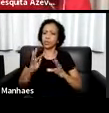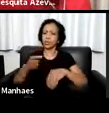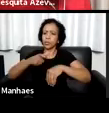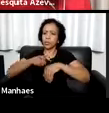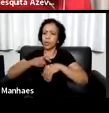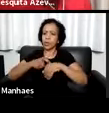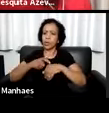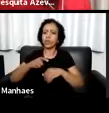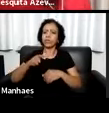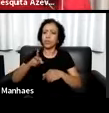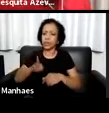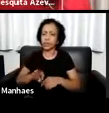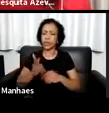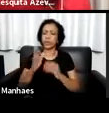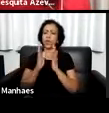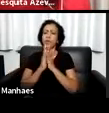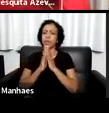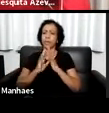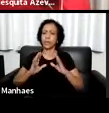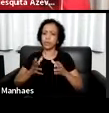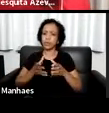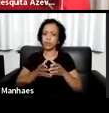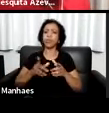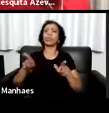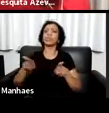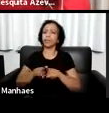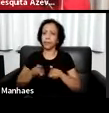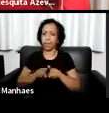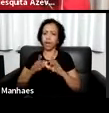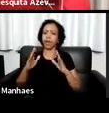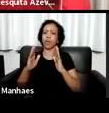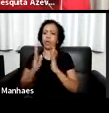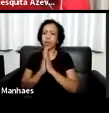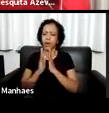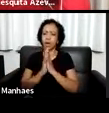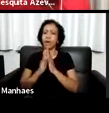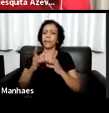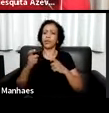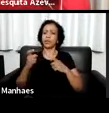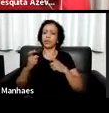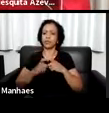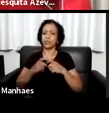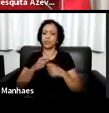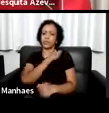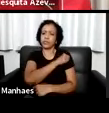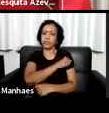Cabral, o irmão vai orar por essa turma aí e pelos pedidos que o pastor Samuel vai informar agora.